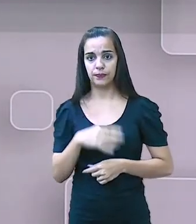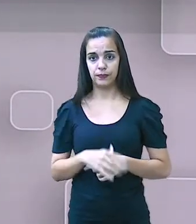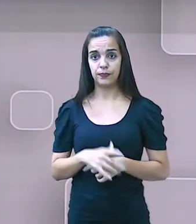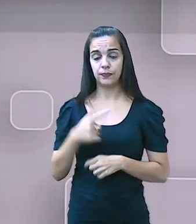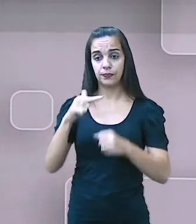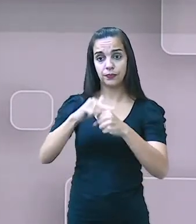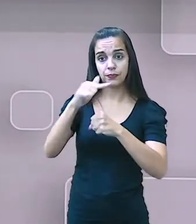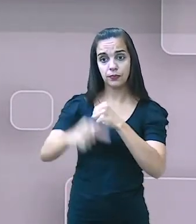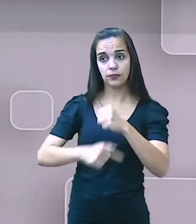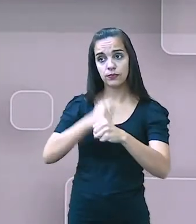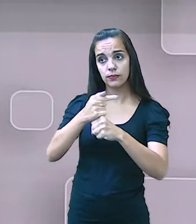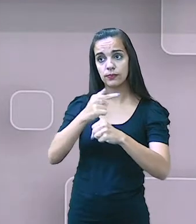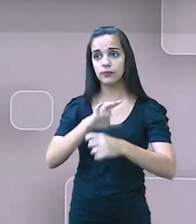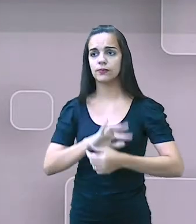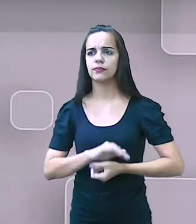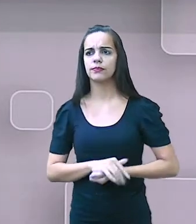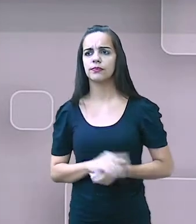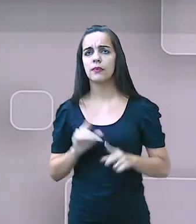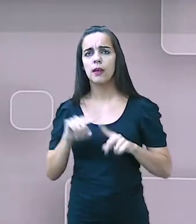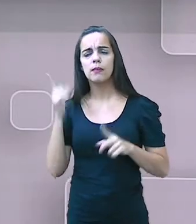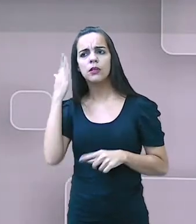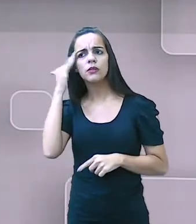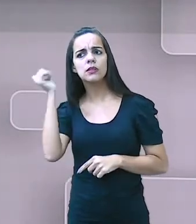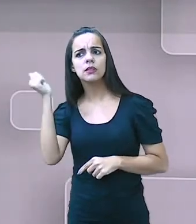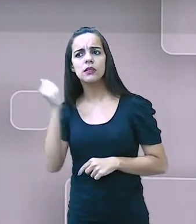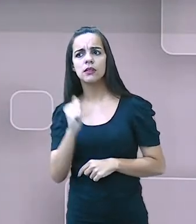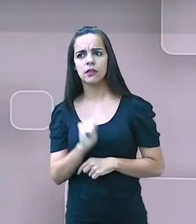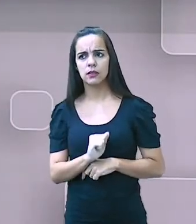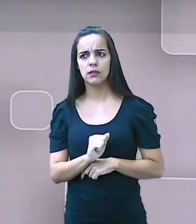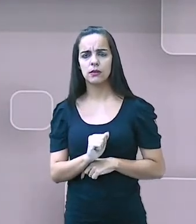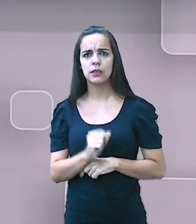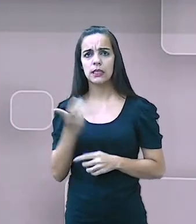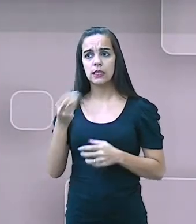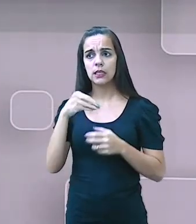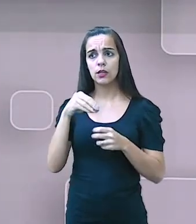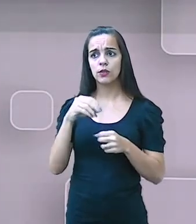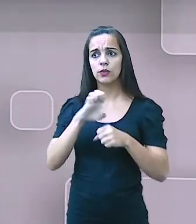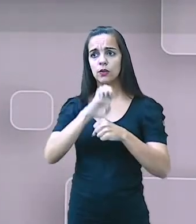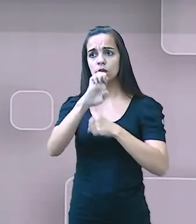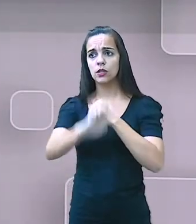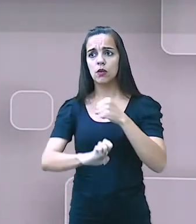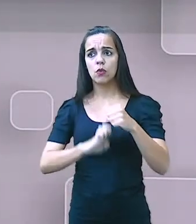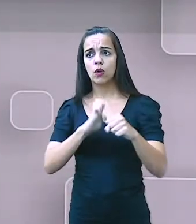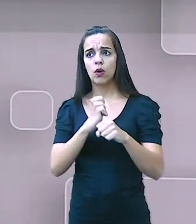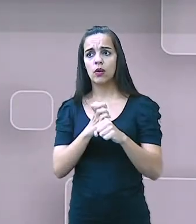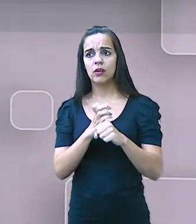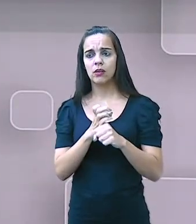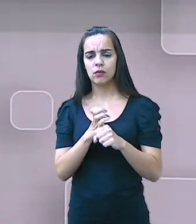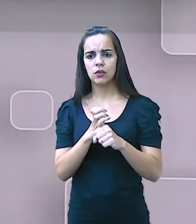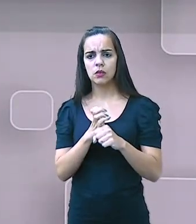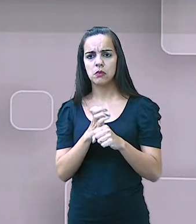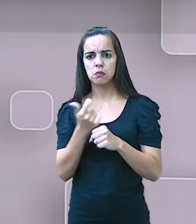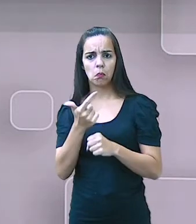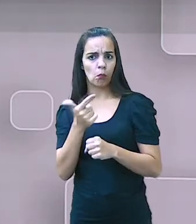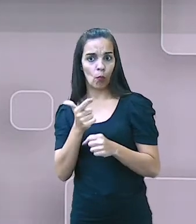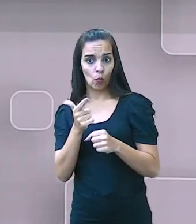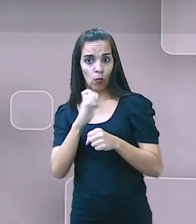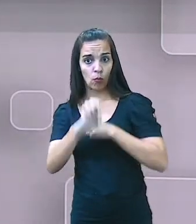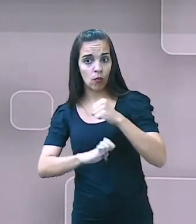bem, mas nós sabemos que os elétrons, eles não são